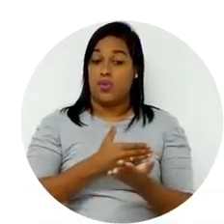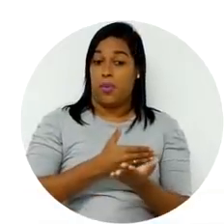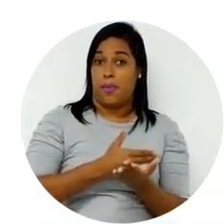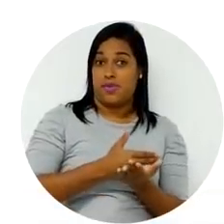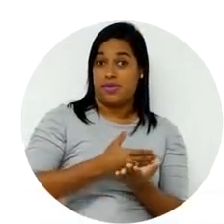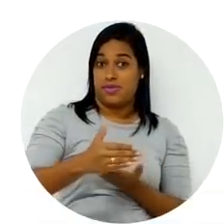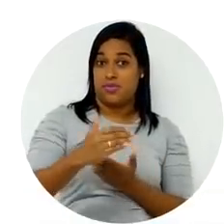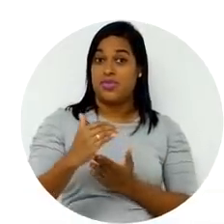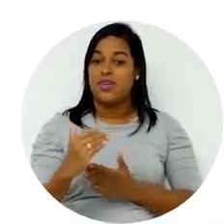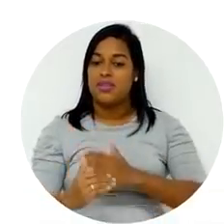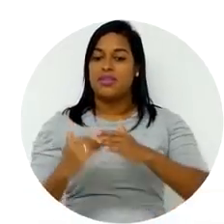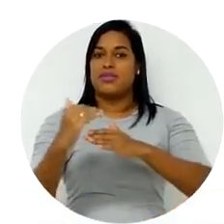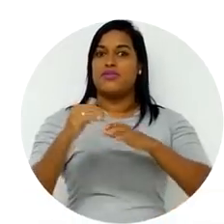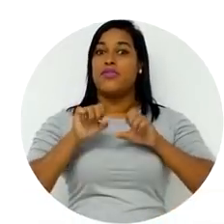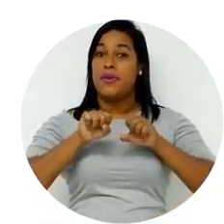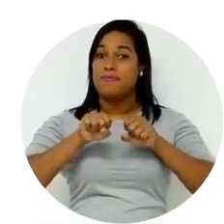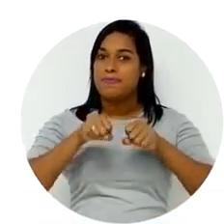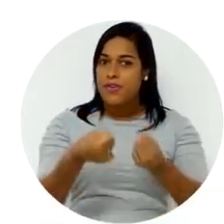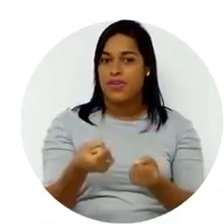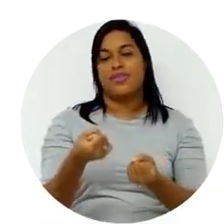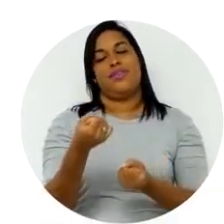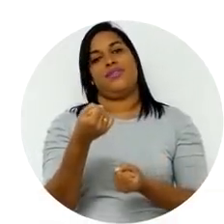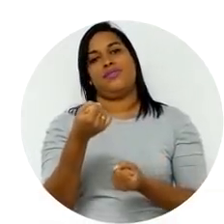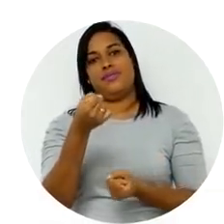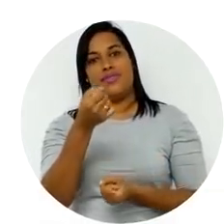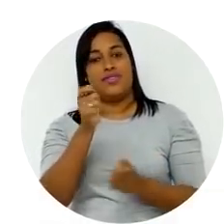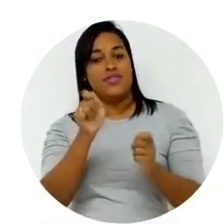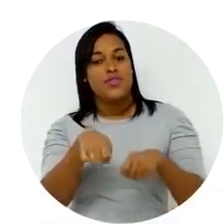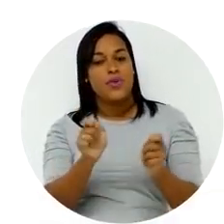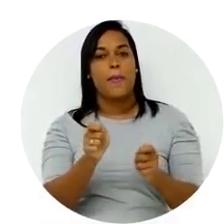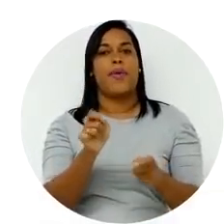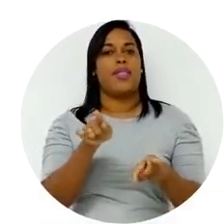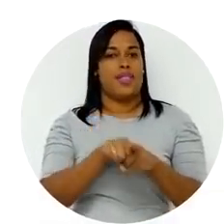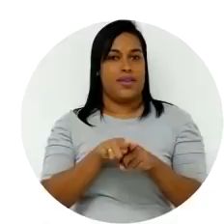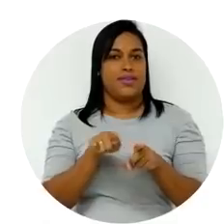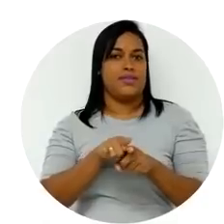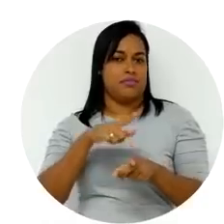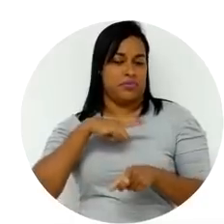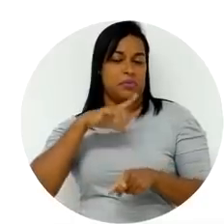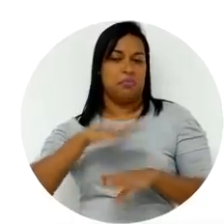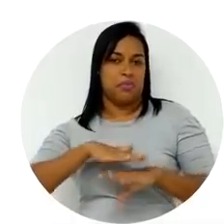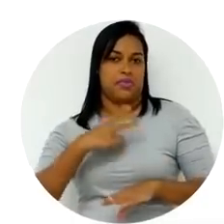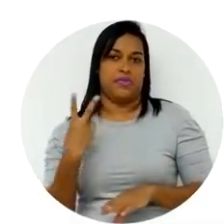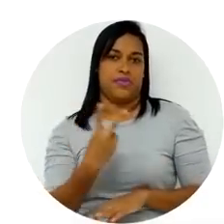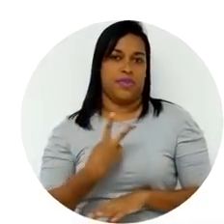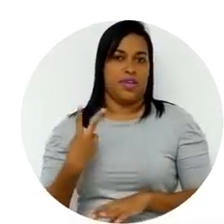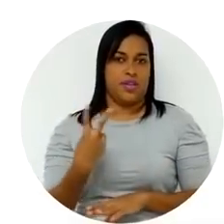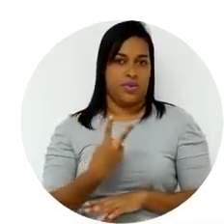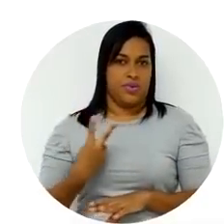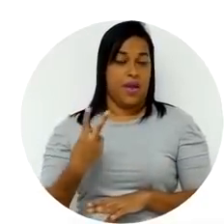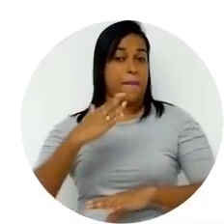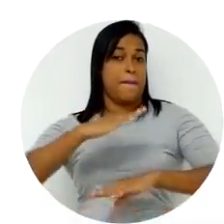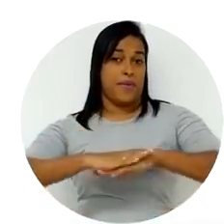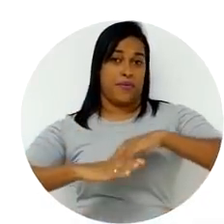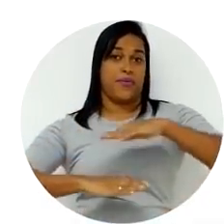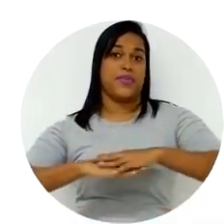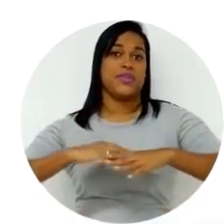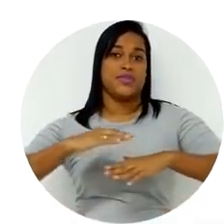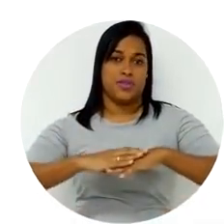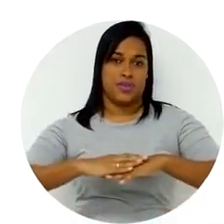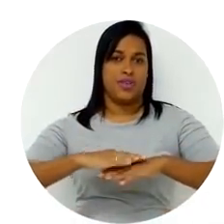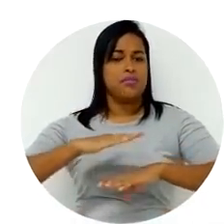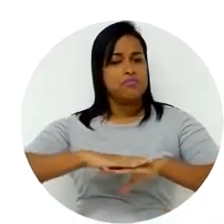vamos construindo e fortalecendo essas competências, nós temos mais valor, nos tornamos